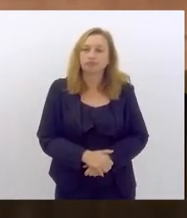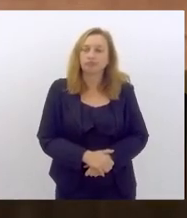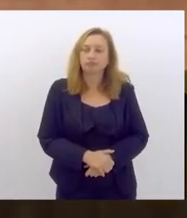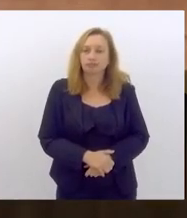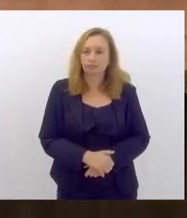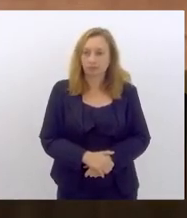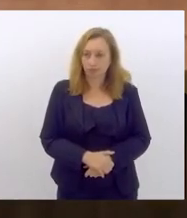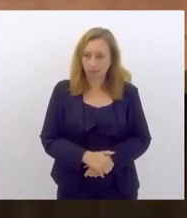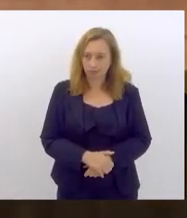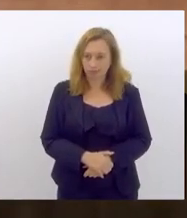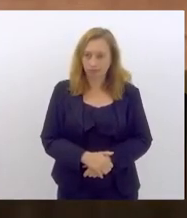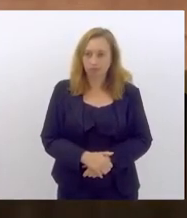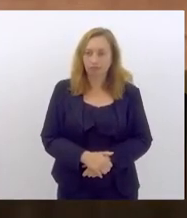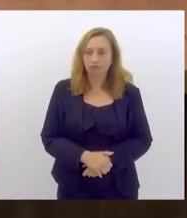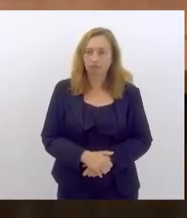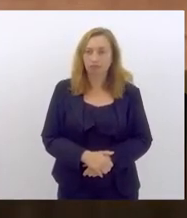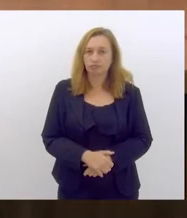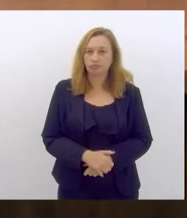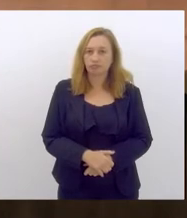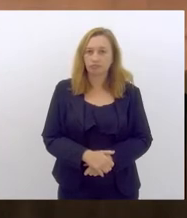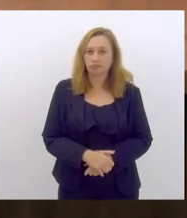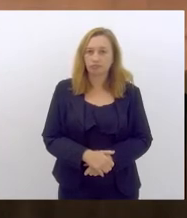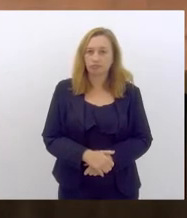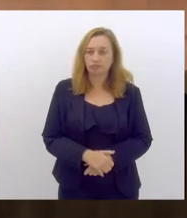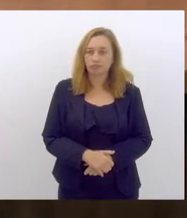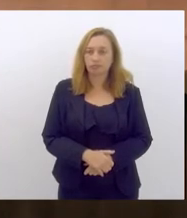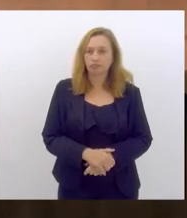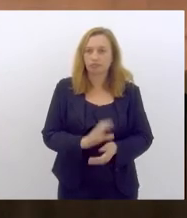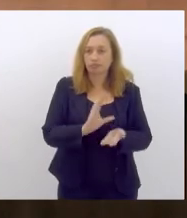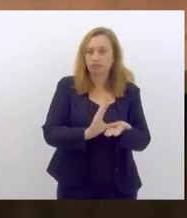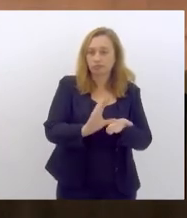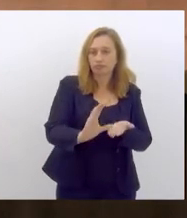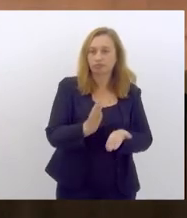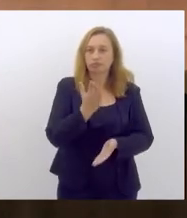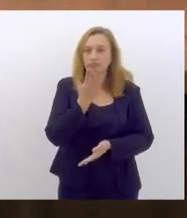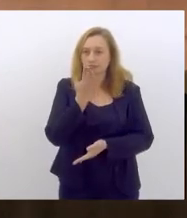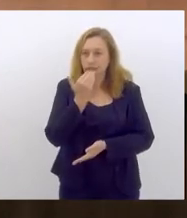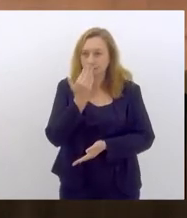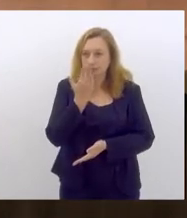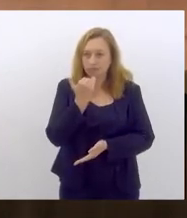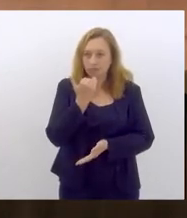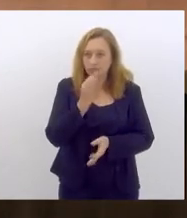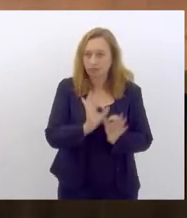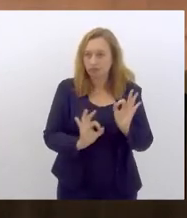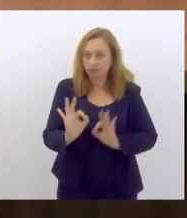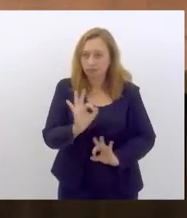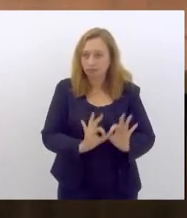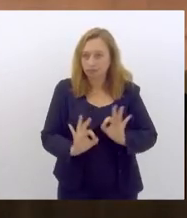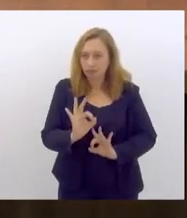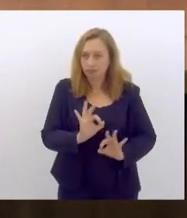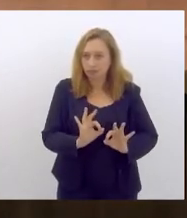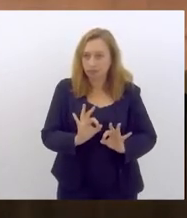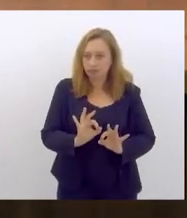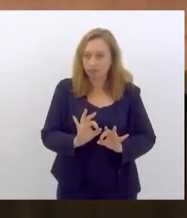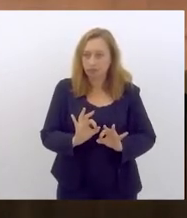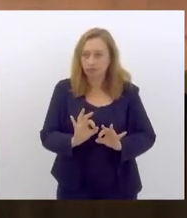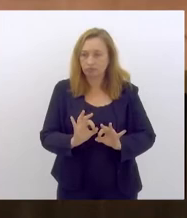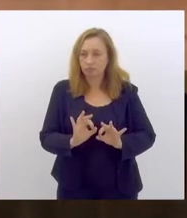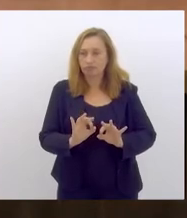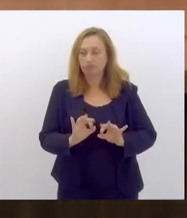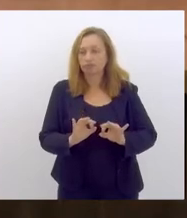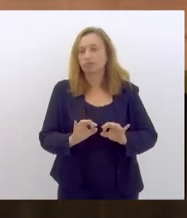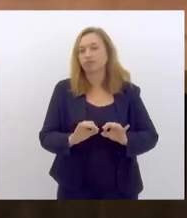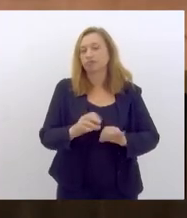estabelece o auxílio alimentação no âmbito do plano de cargos, carreiras e salários da FAETEC.